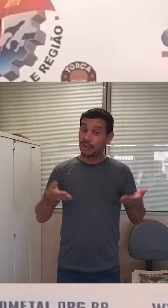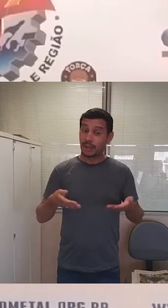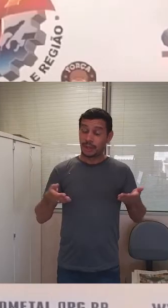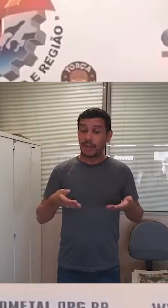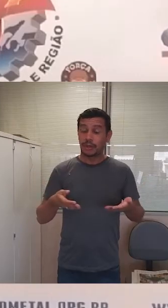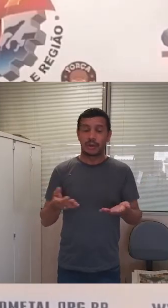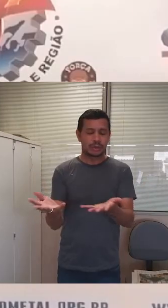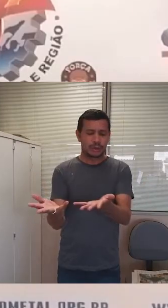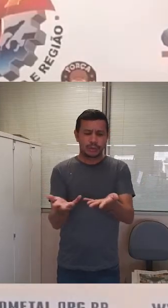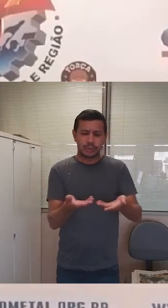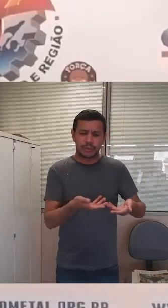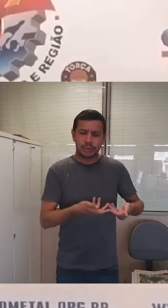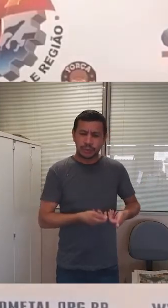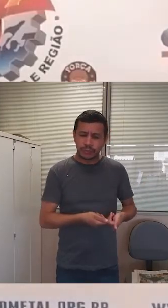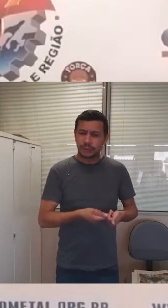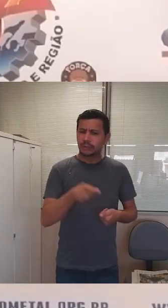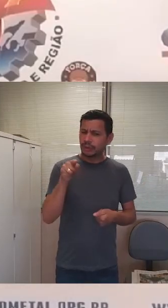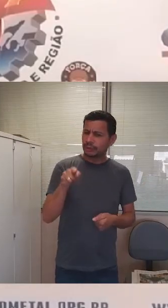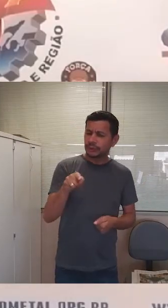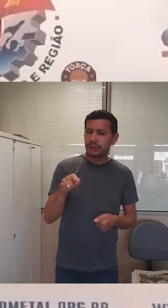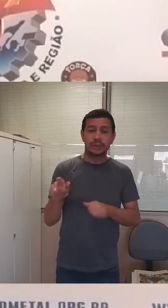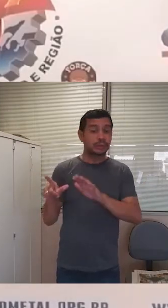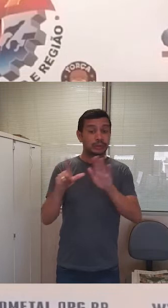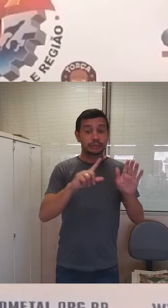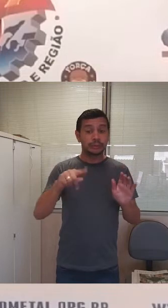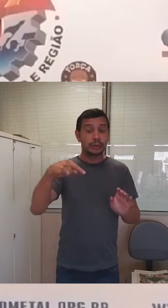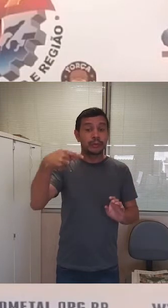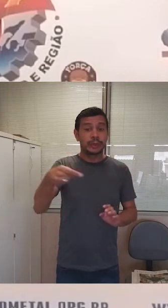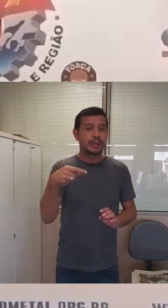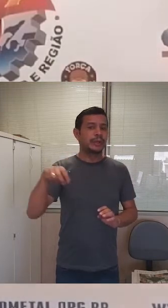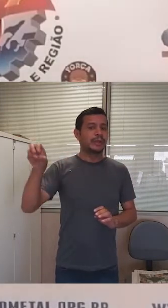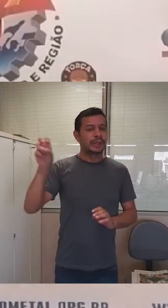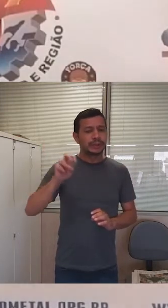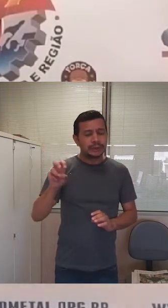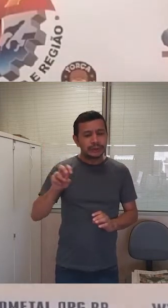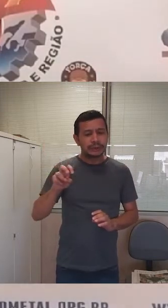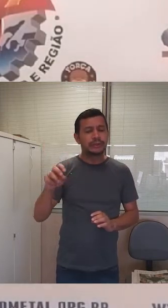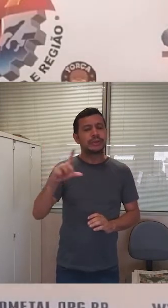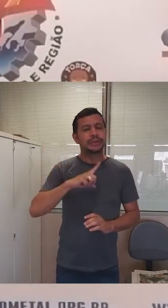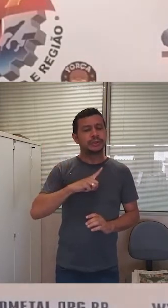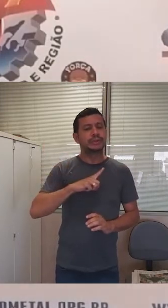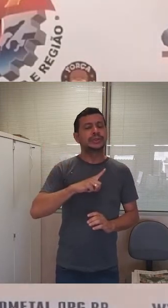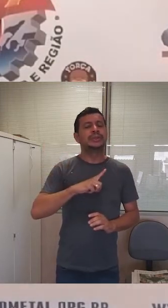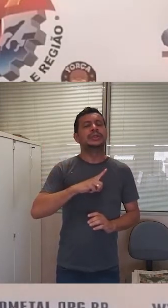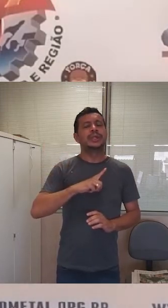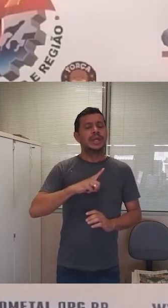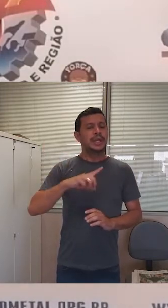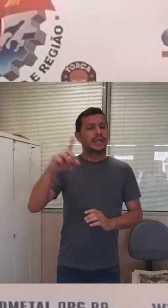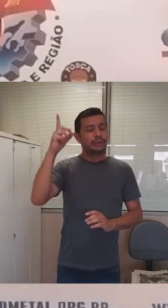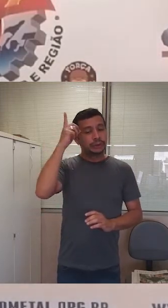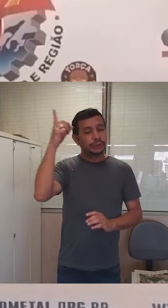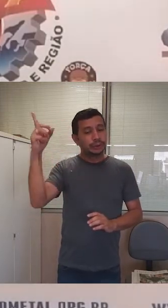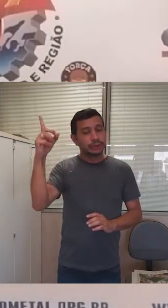E agora a gente tem um convite para você. Semana que vem, quinta-feira, dia 28 de abril,